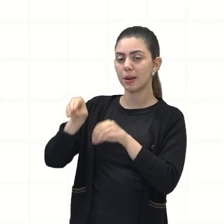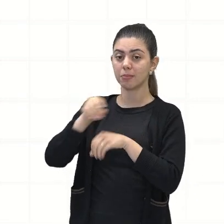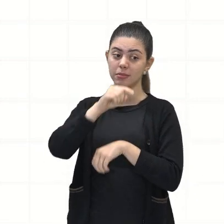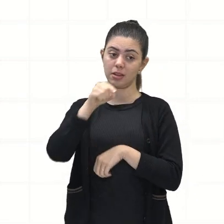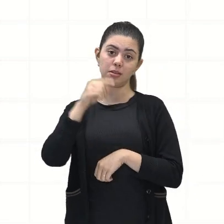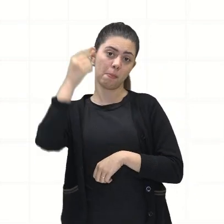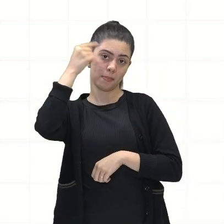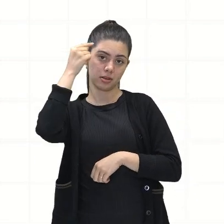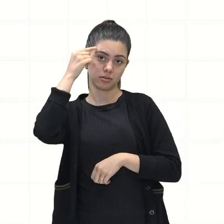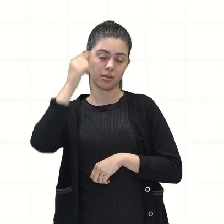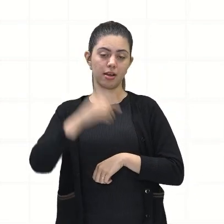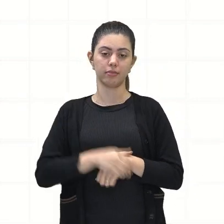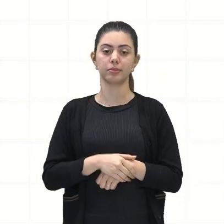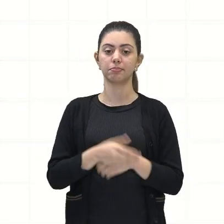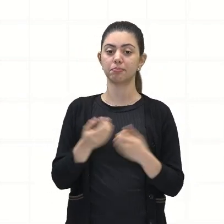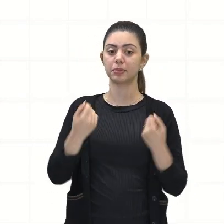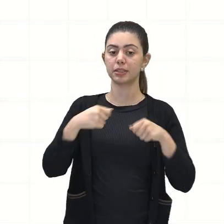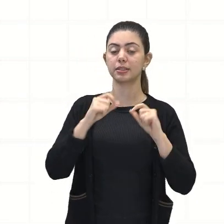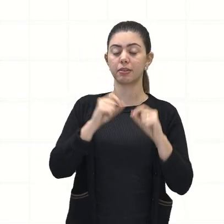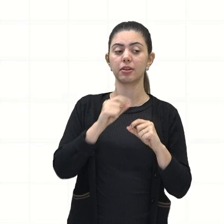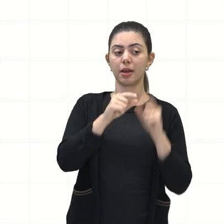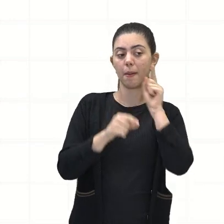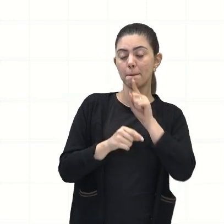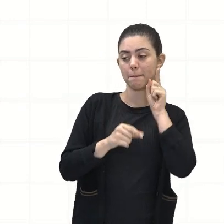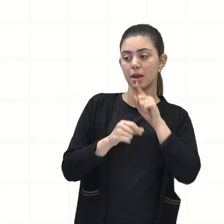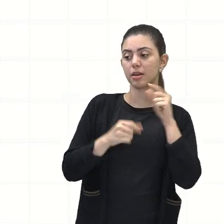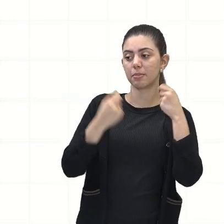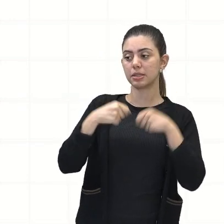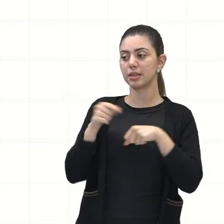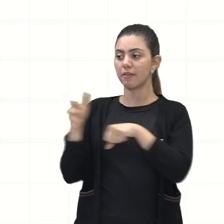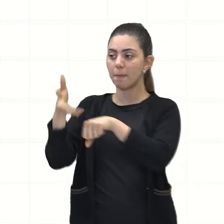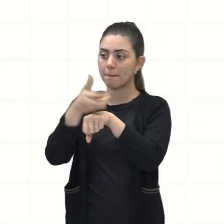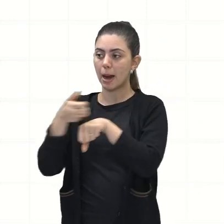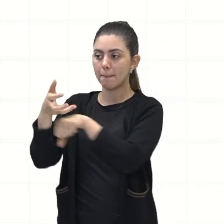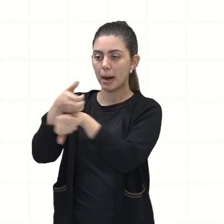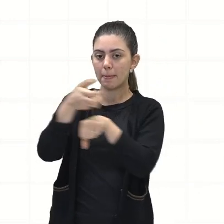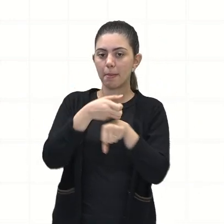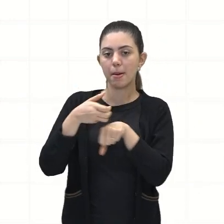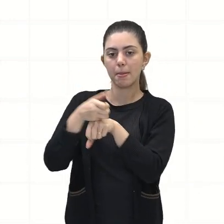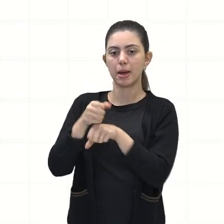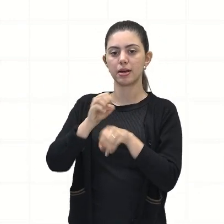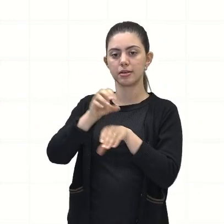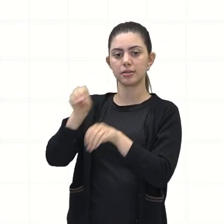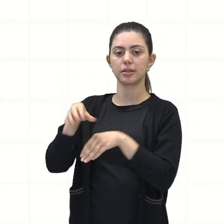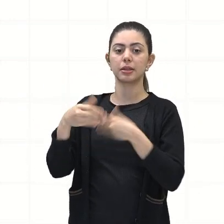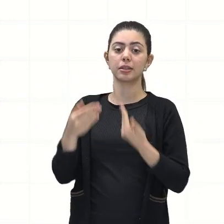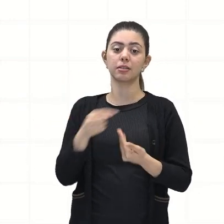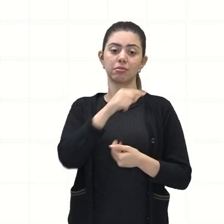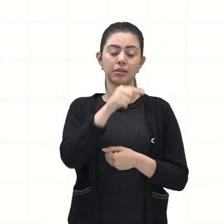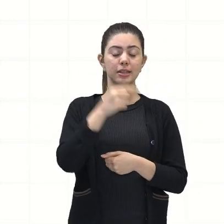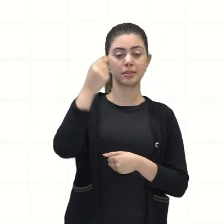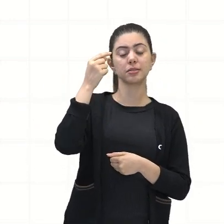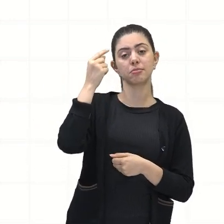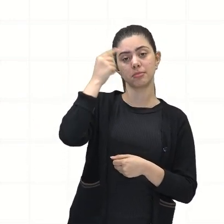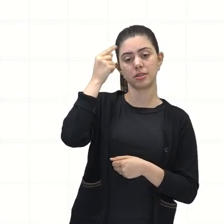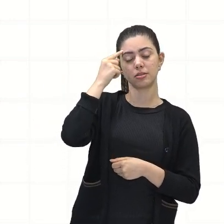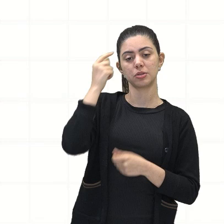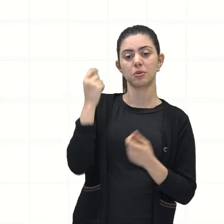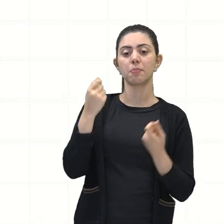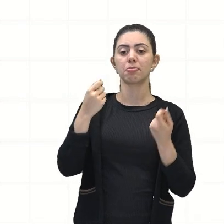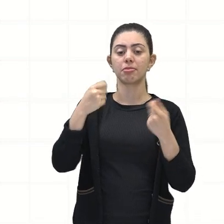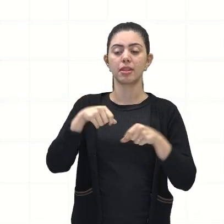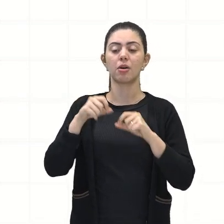civilizado pelos colonos americanos. Essa ideologia justificou a conquista de